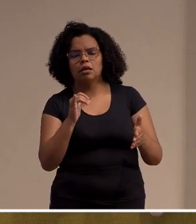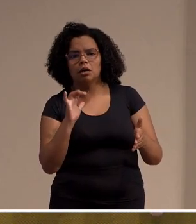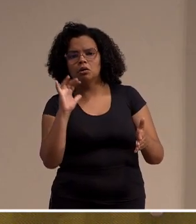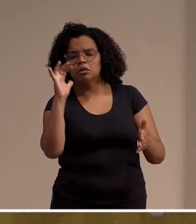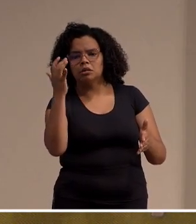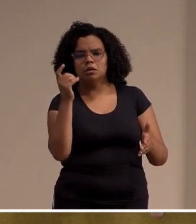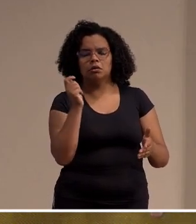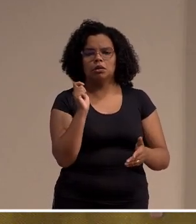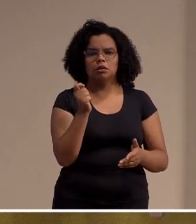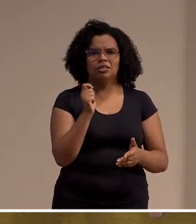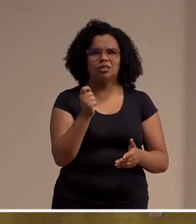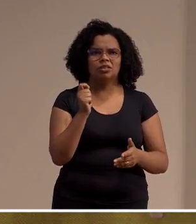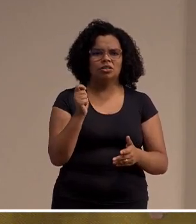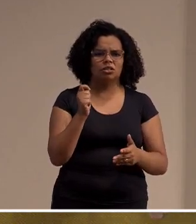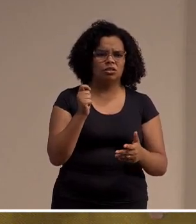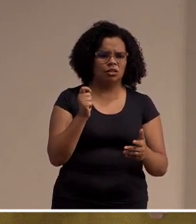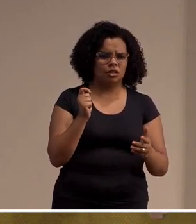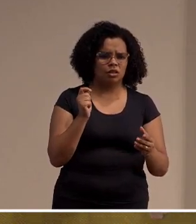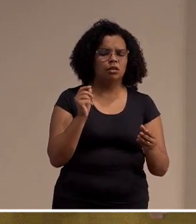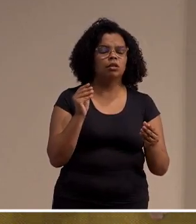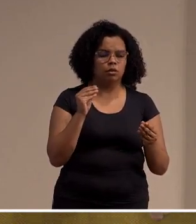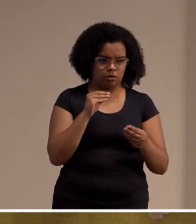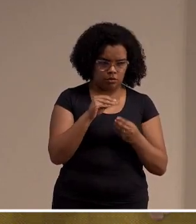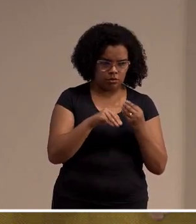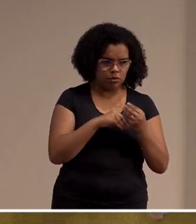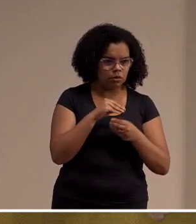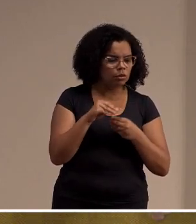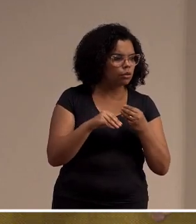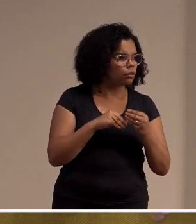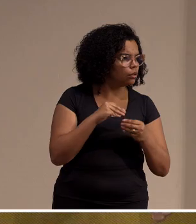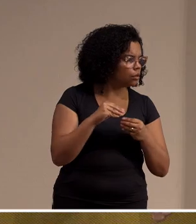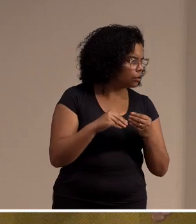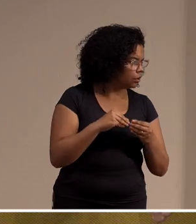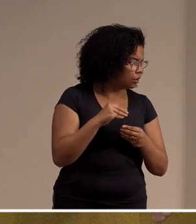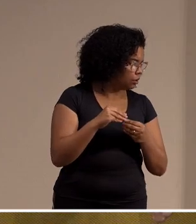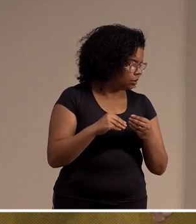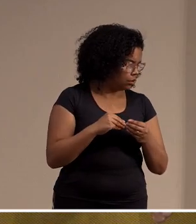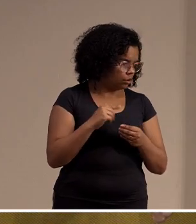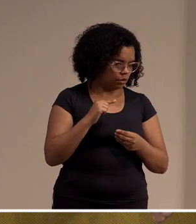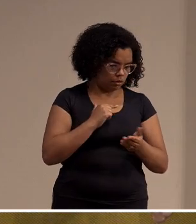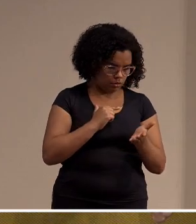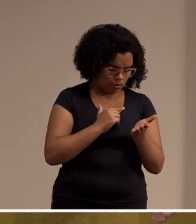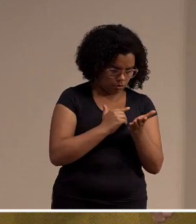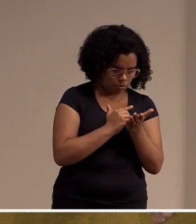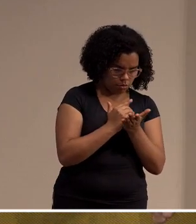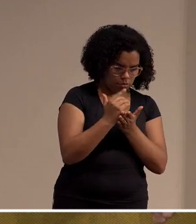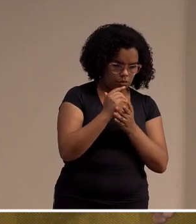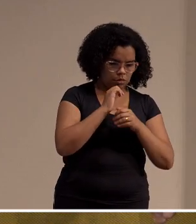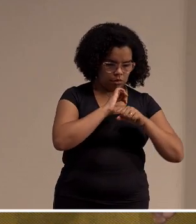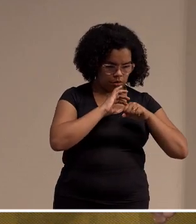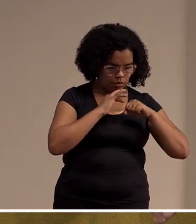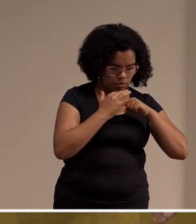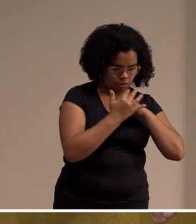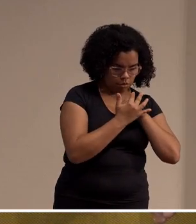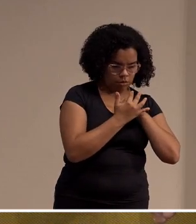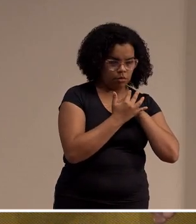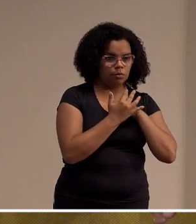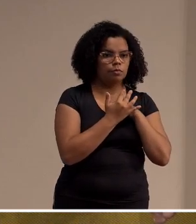Argentina, simultaneamente na pandemia de Covid, tem mais casos de dengue a começo da pandemia que de